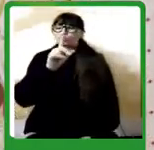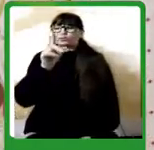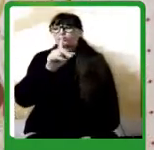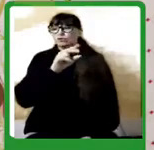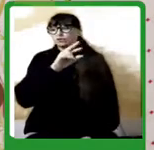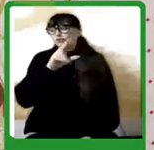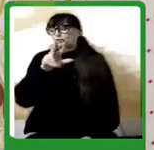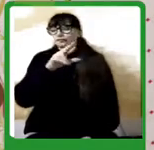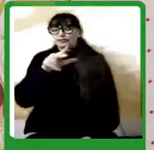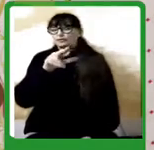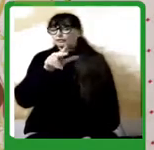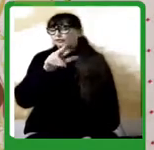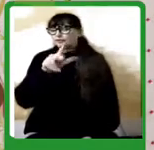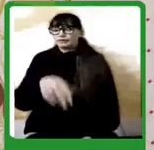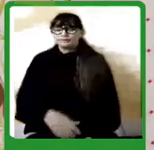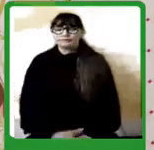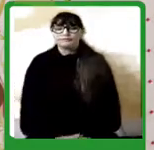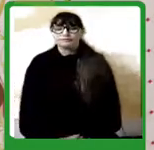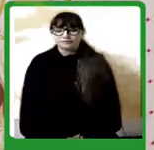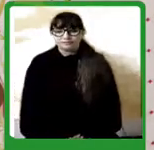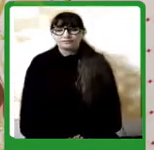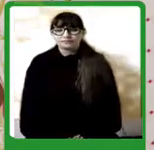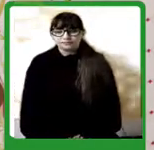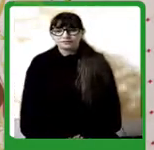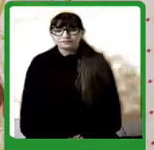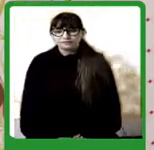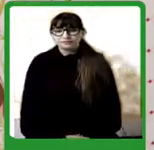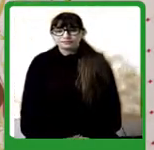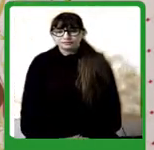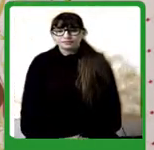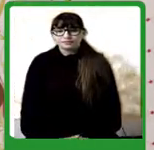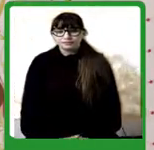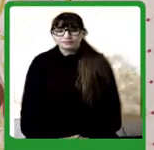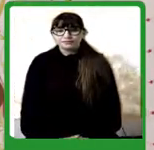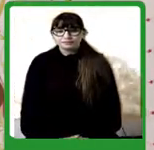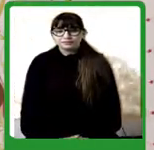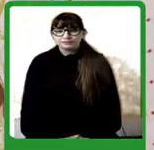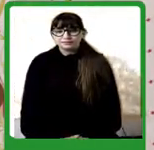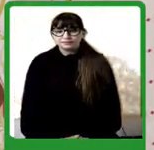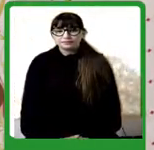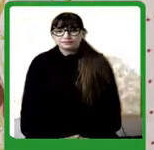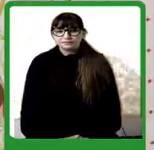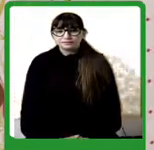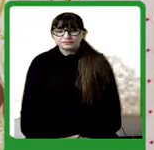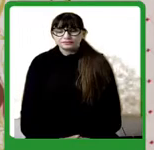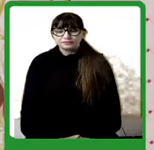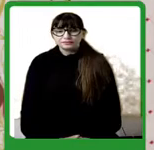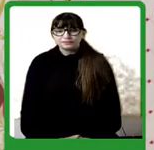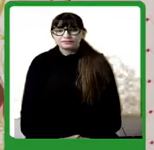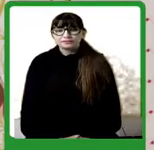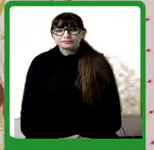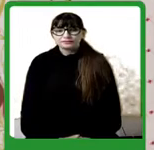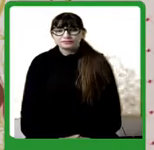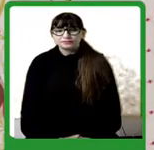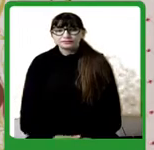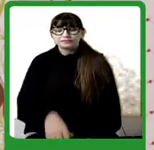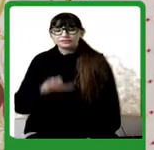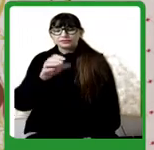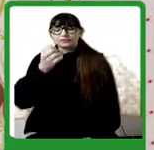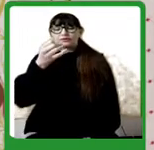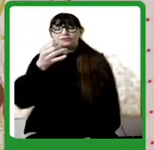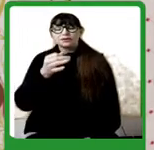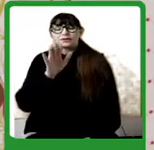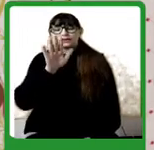cima. Boa. Boa. Deixa aqui, vou comer. Viu? O que eu ia te dizer? Mas